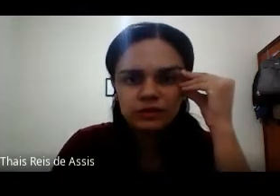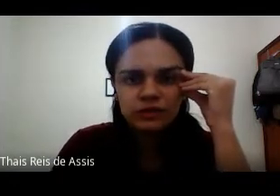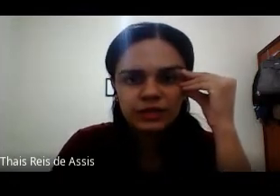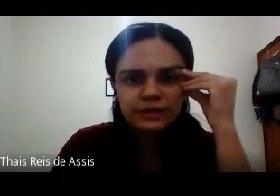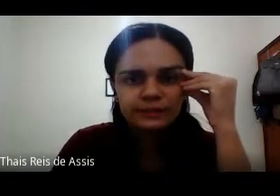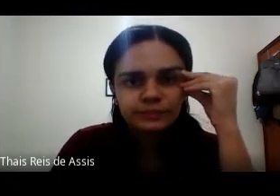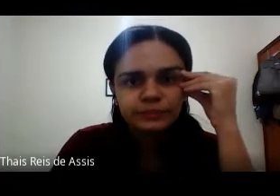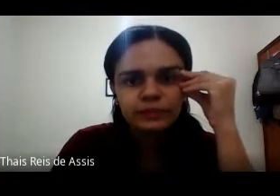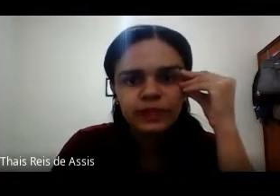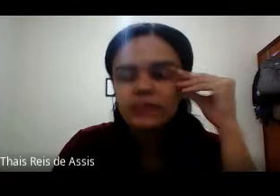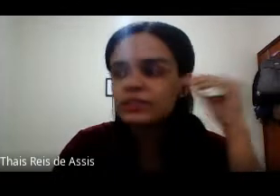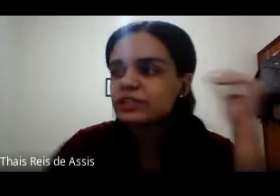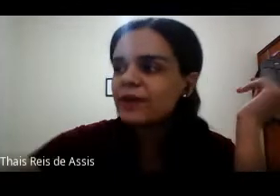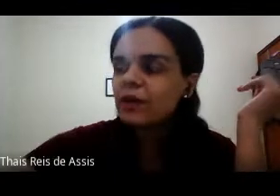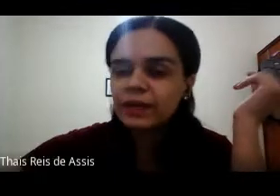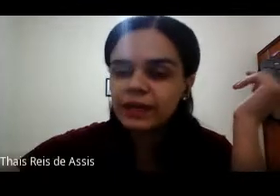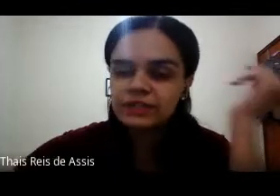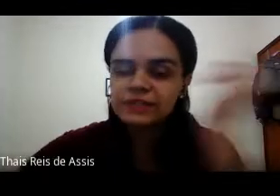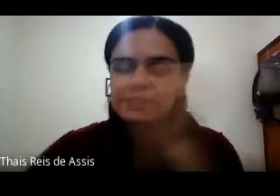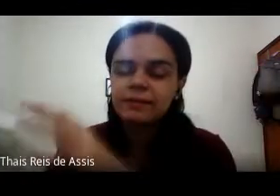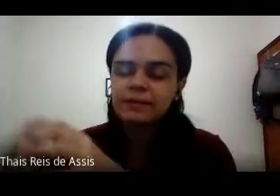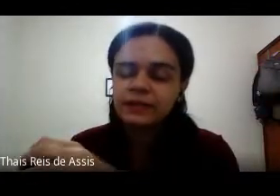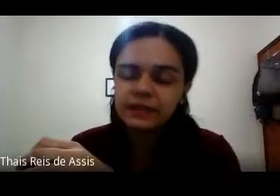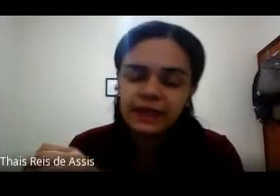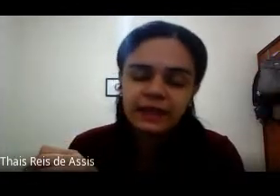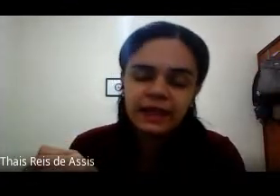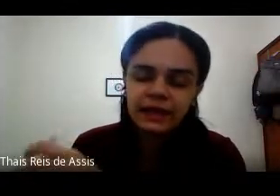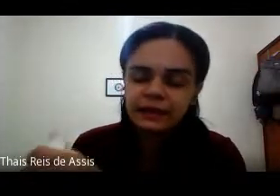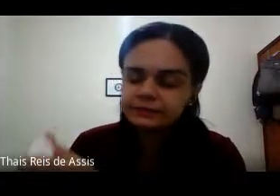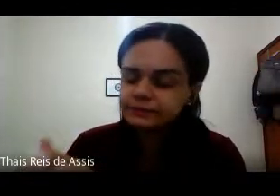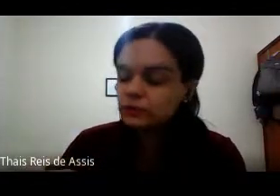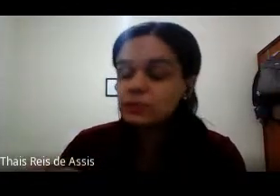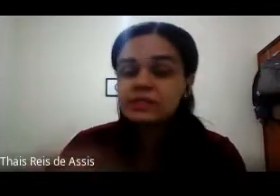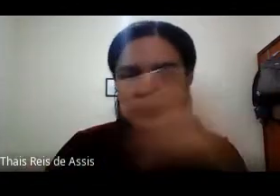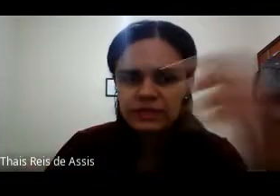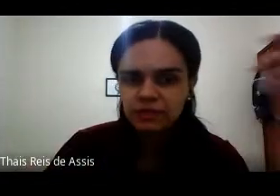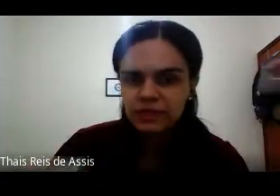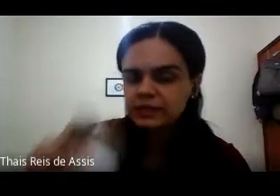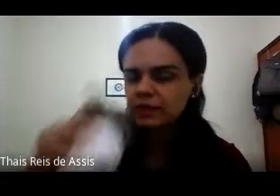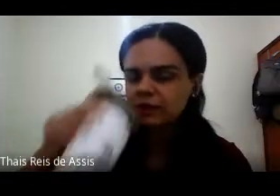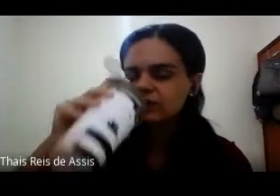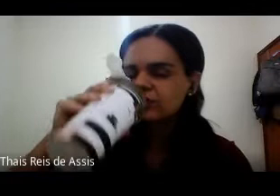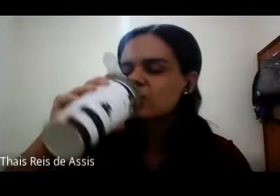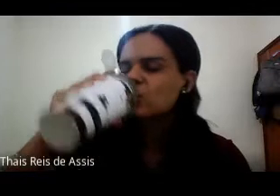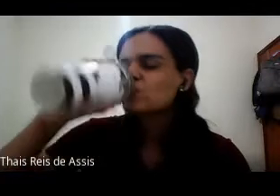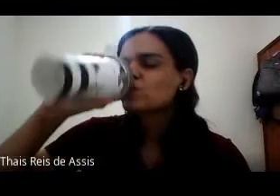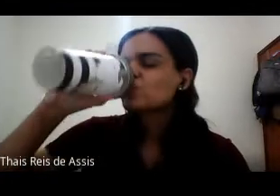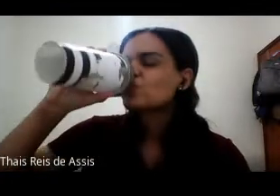vida cotidiana. E a gente falou o quê? Que a gente sabe que tem a noção dessa influência da